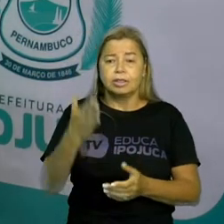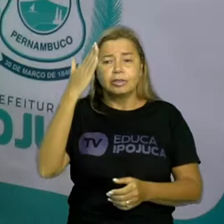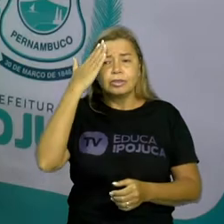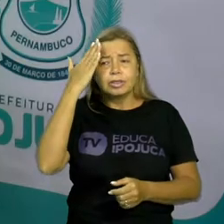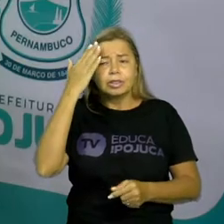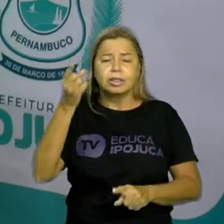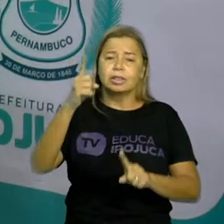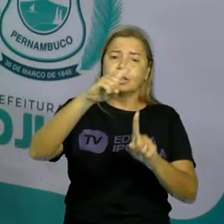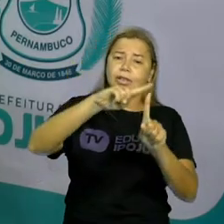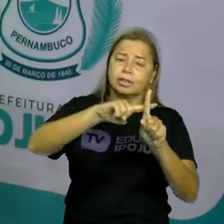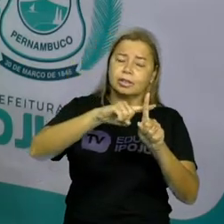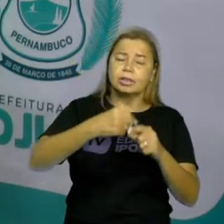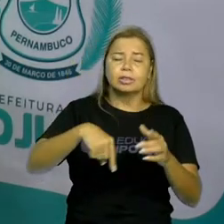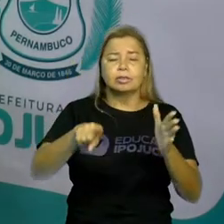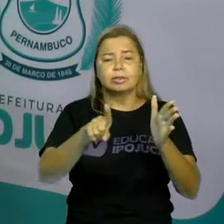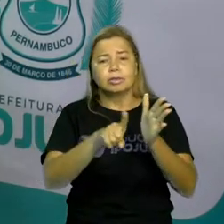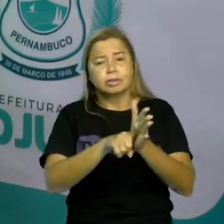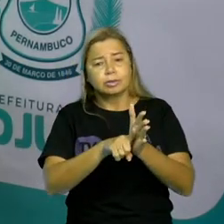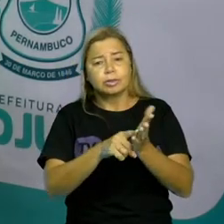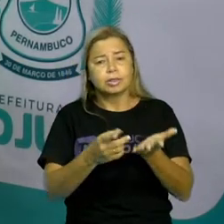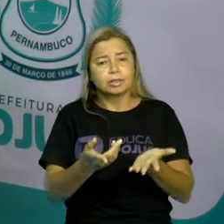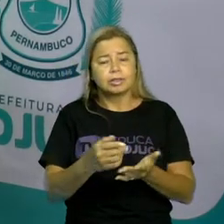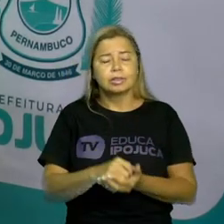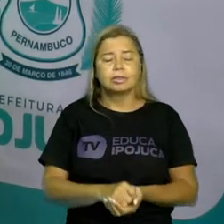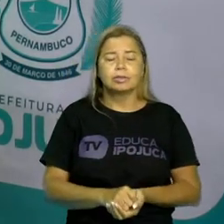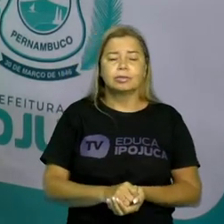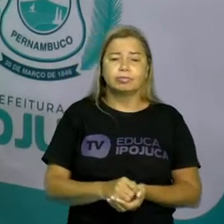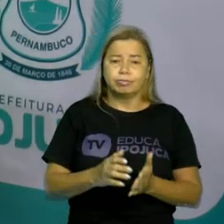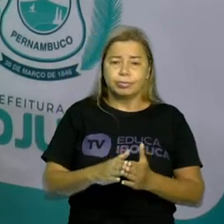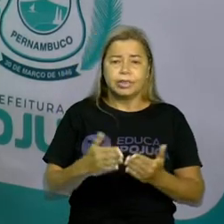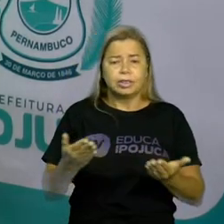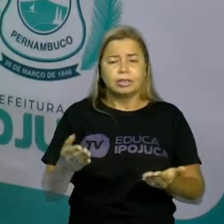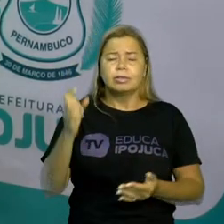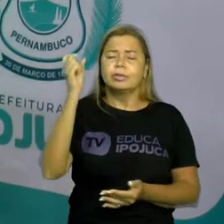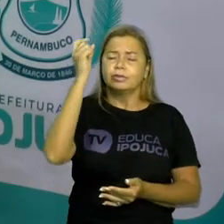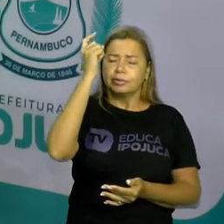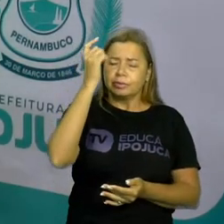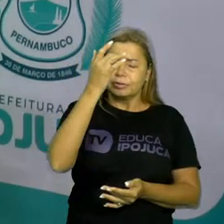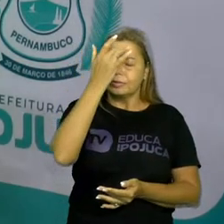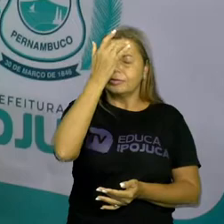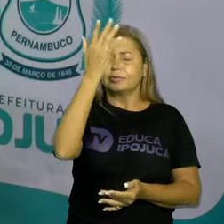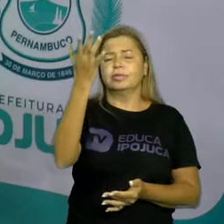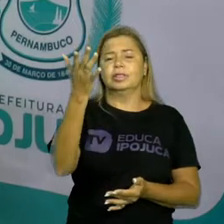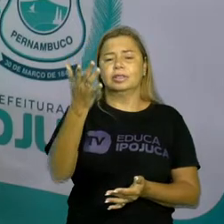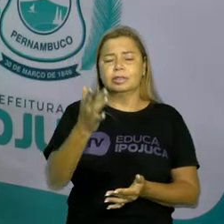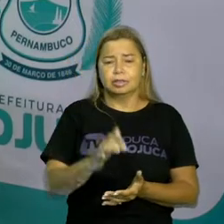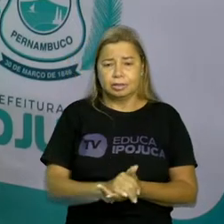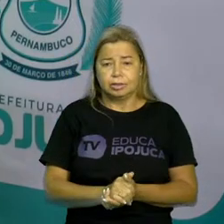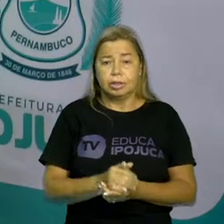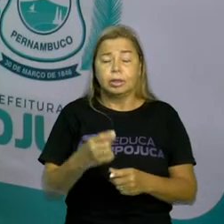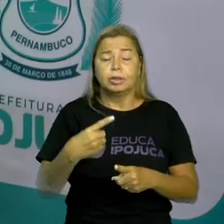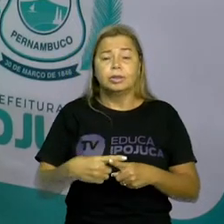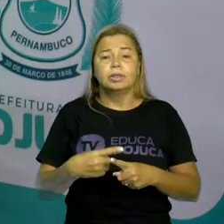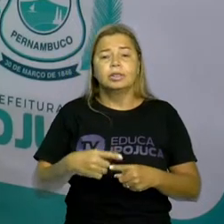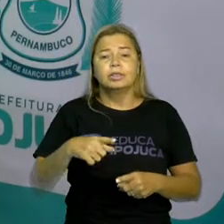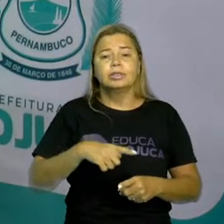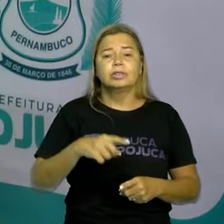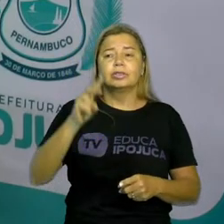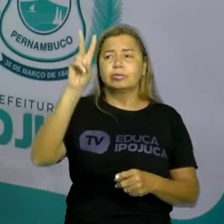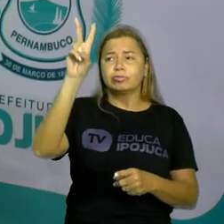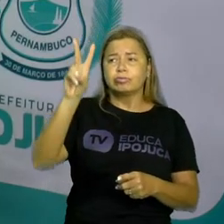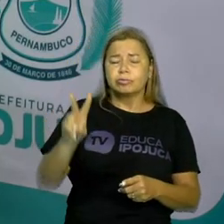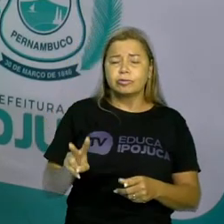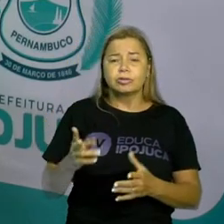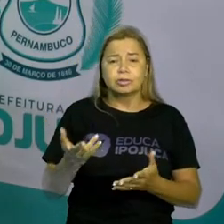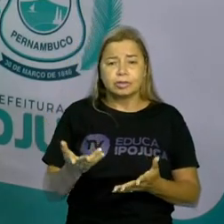subtração, descobrir parcela desconhecida, né? Então, não foi difícil. A gente já tinha um valor, né, que a gente sabia quantas crianças tinha